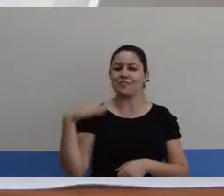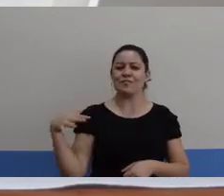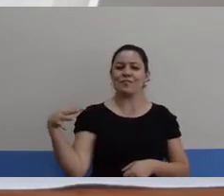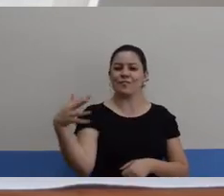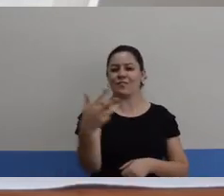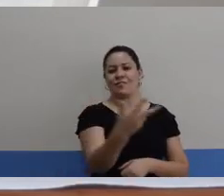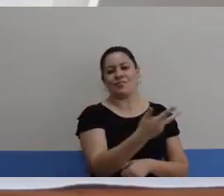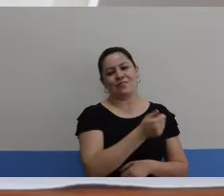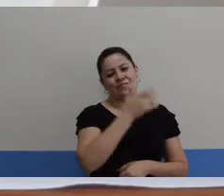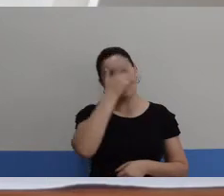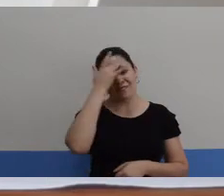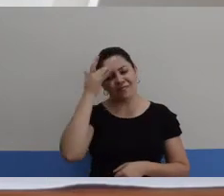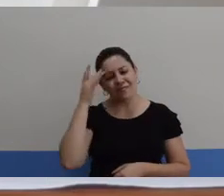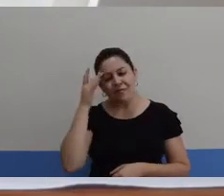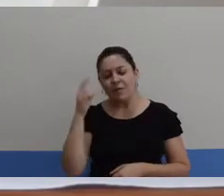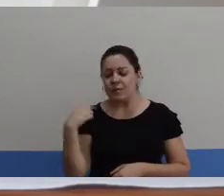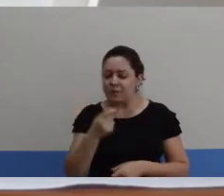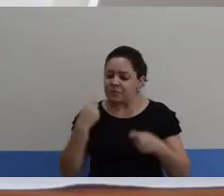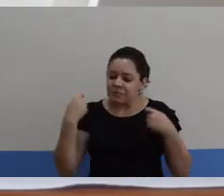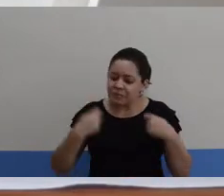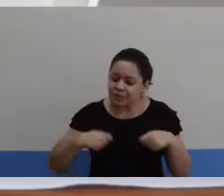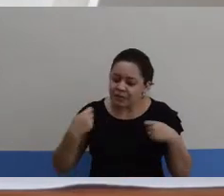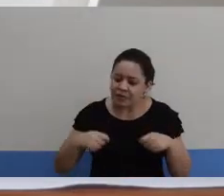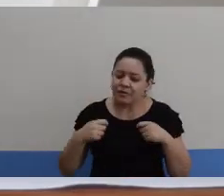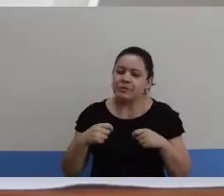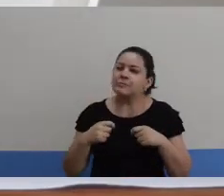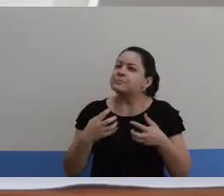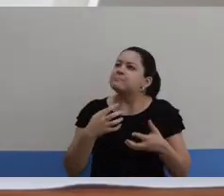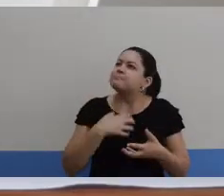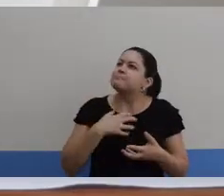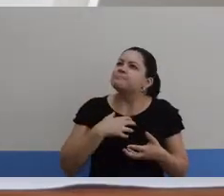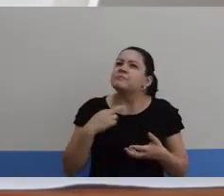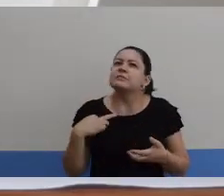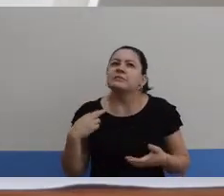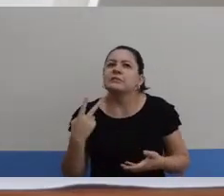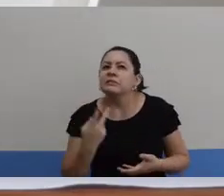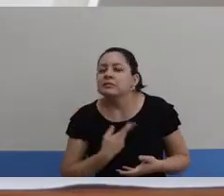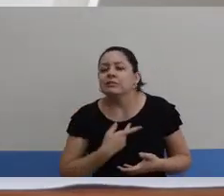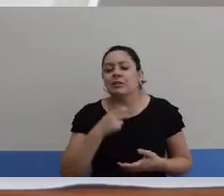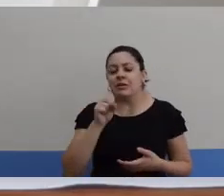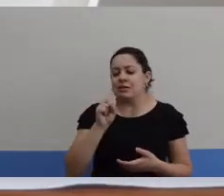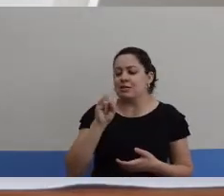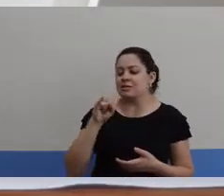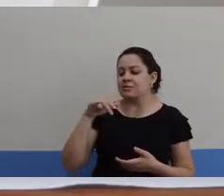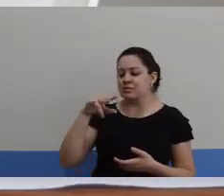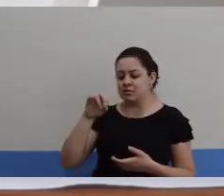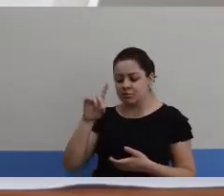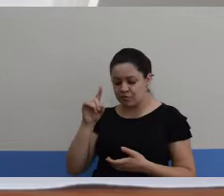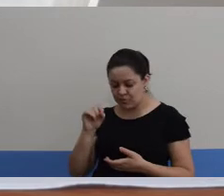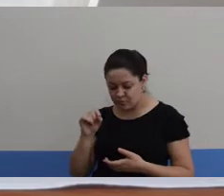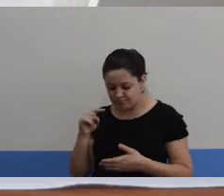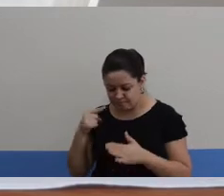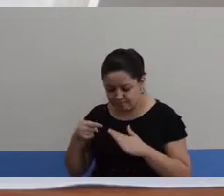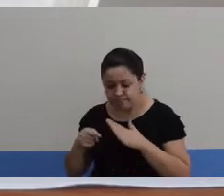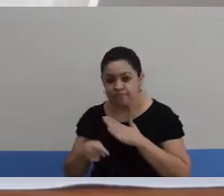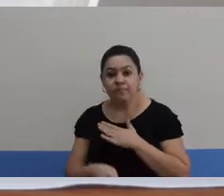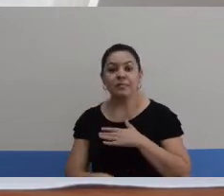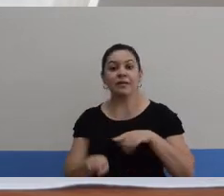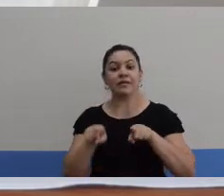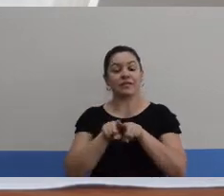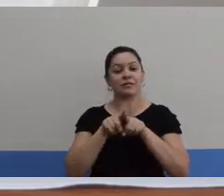nós, porque precisamos aprofundar o sentido do sínodo e, ao mesmo tempo,